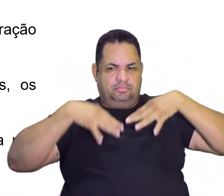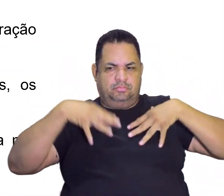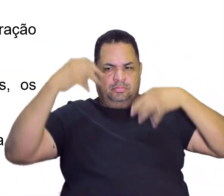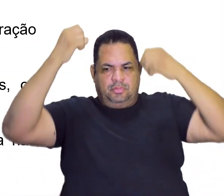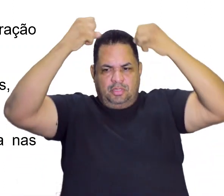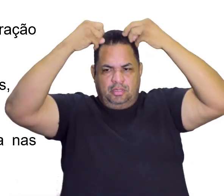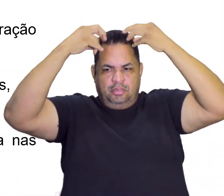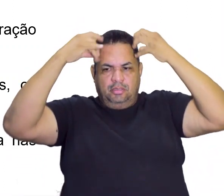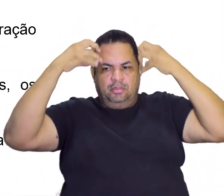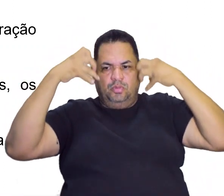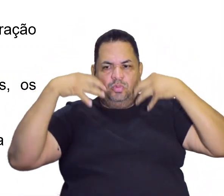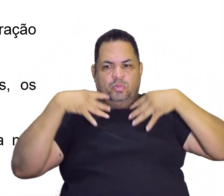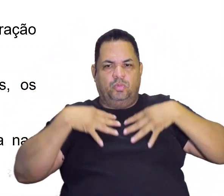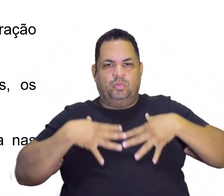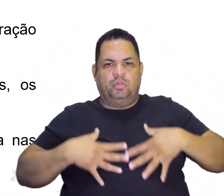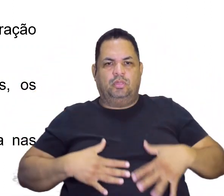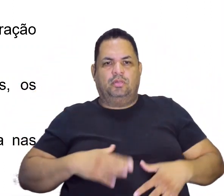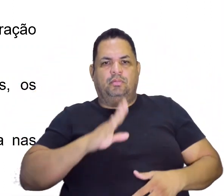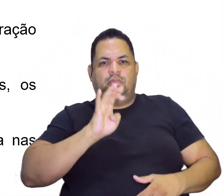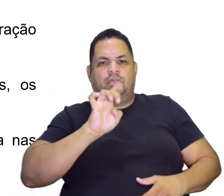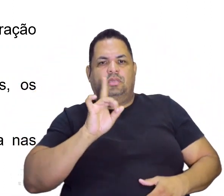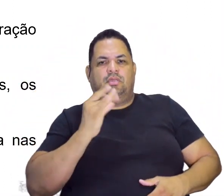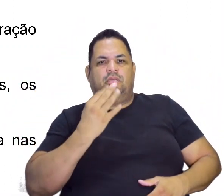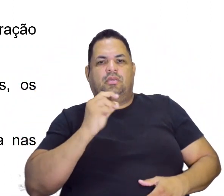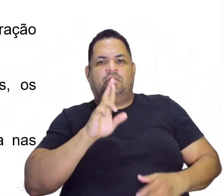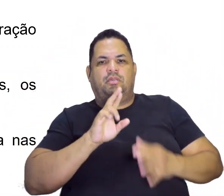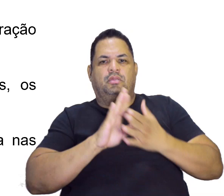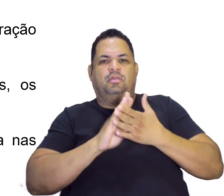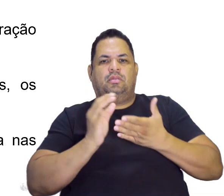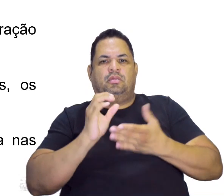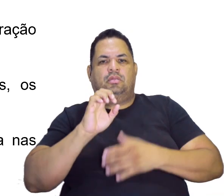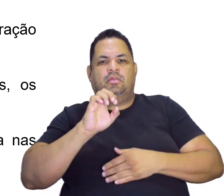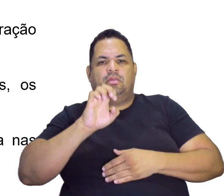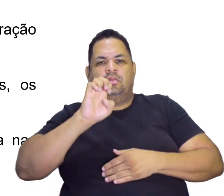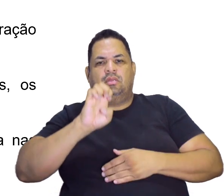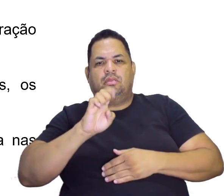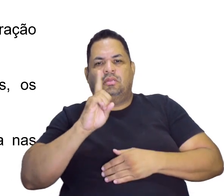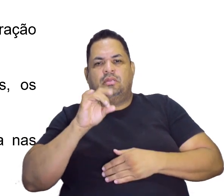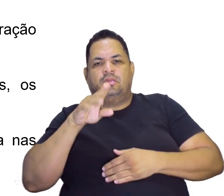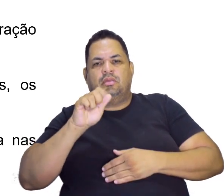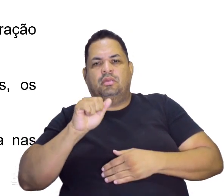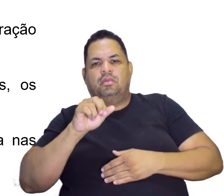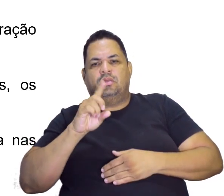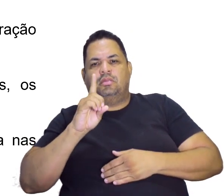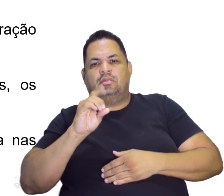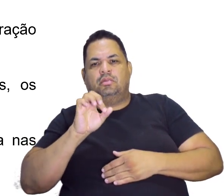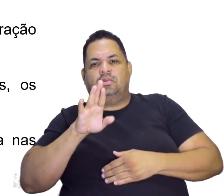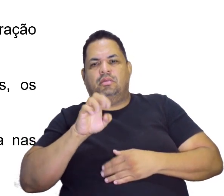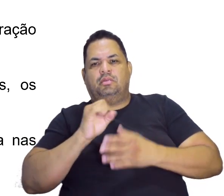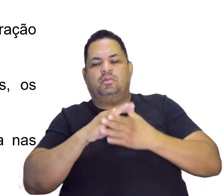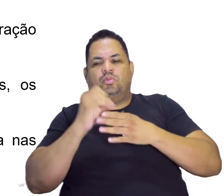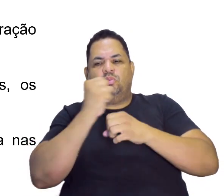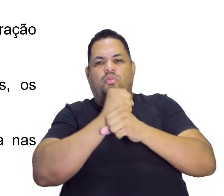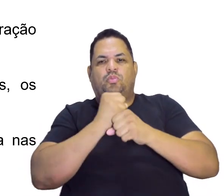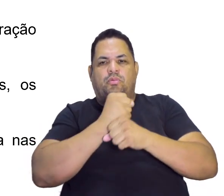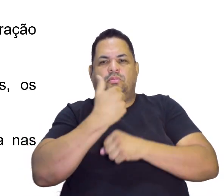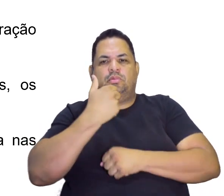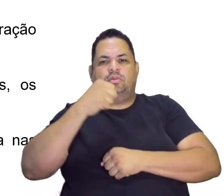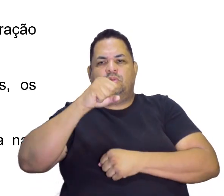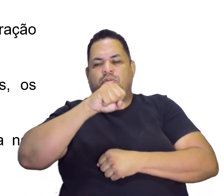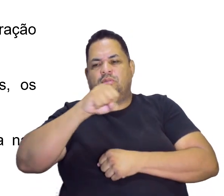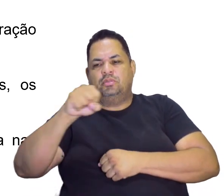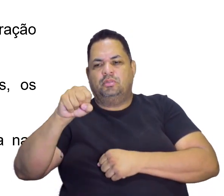apresentada, que é Banheira, do Edgar Degas, de